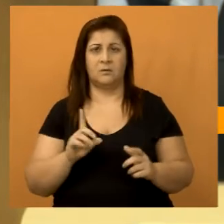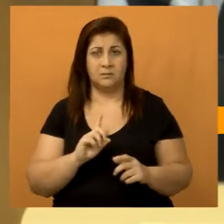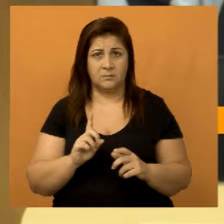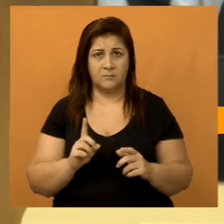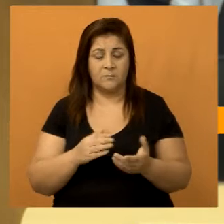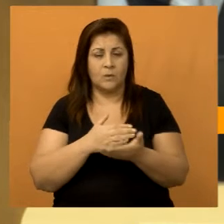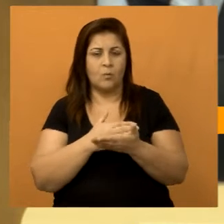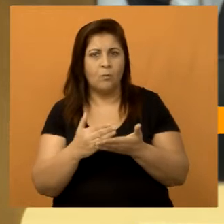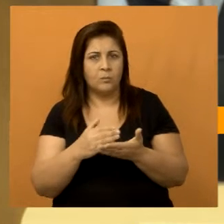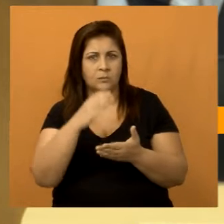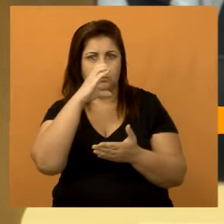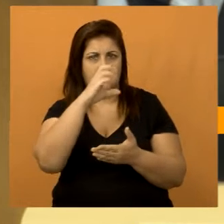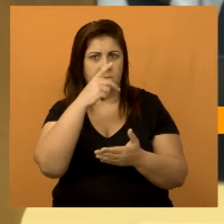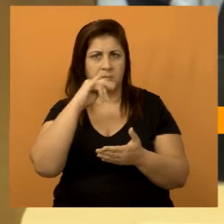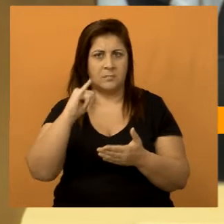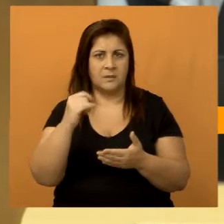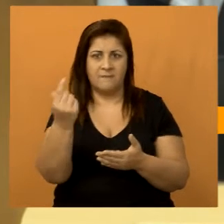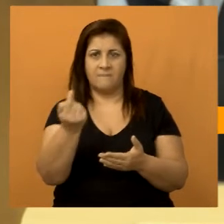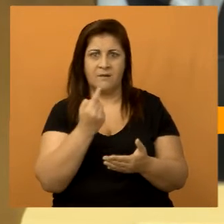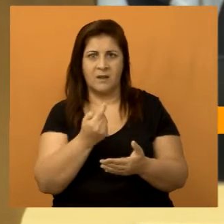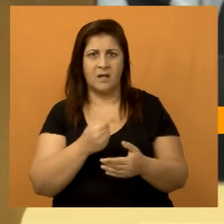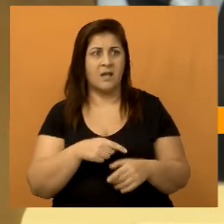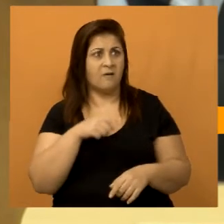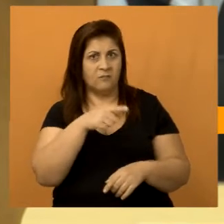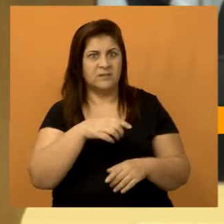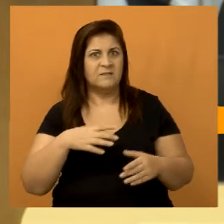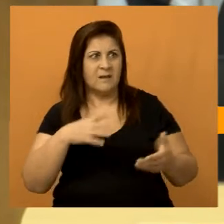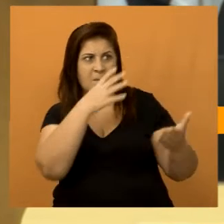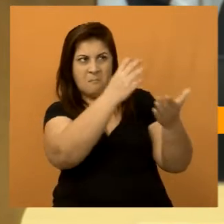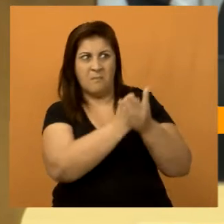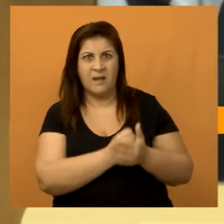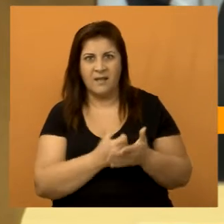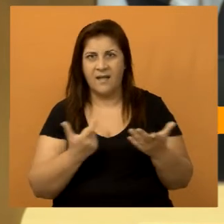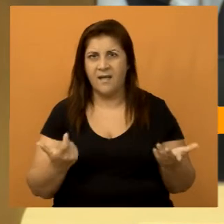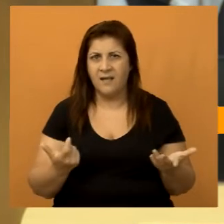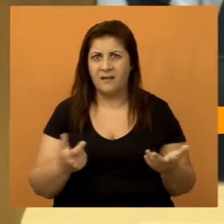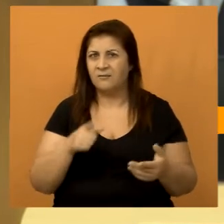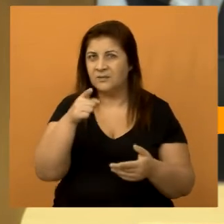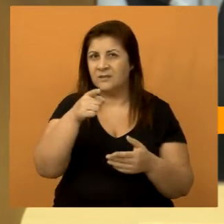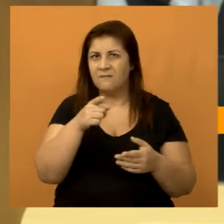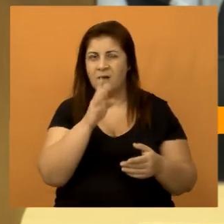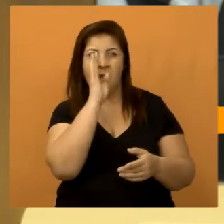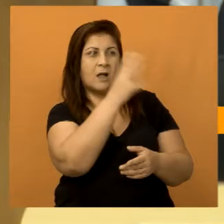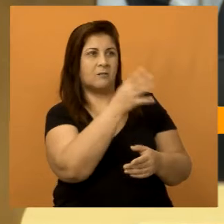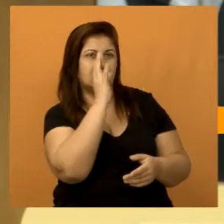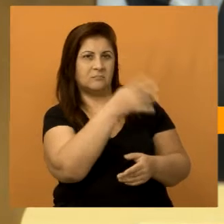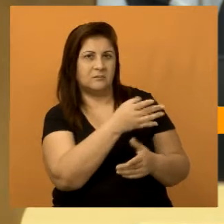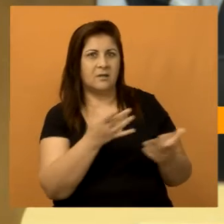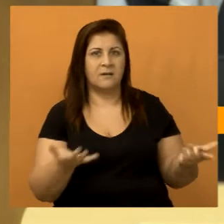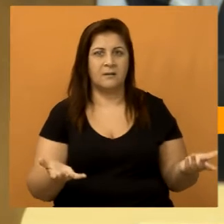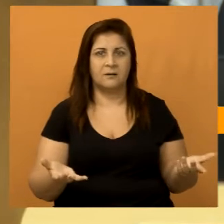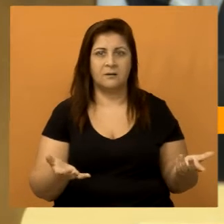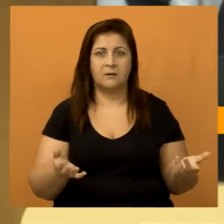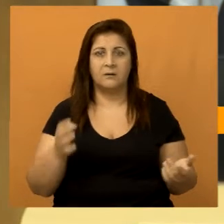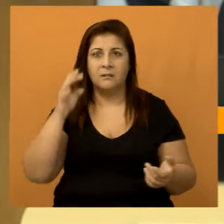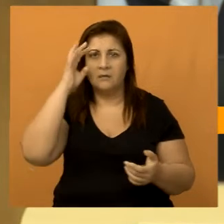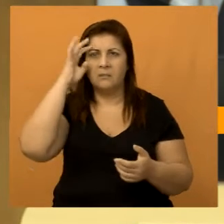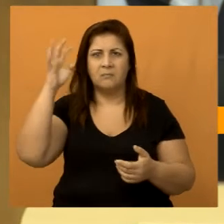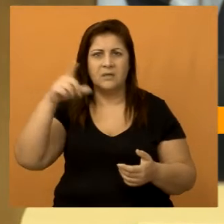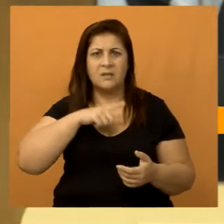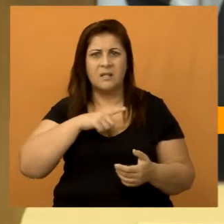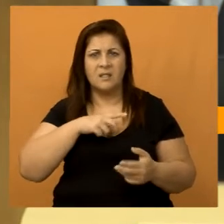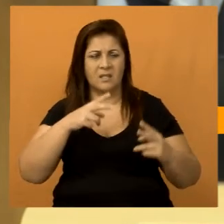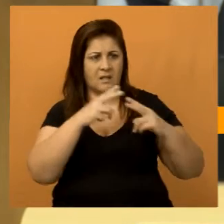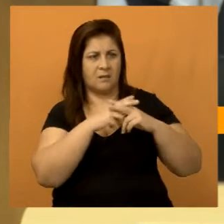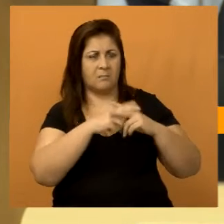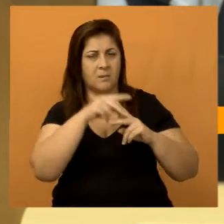muita gente vinha para mim, mas você vai pegar o Flavinho, você vai acusar o Flavinho, imaginando que existisse alguma rixa